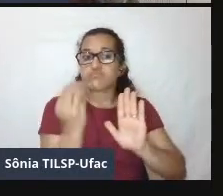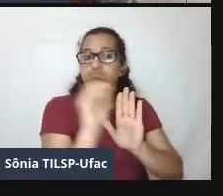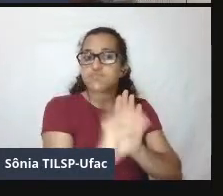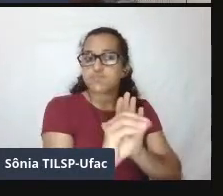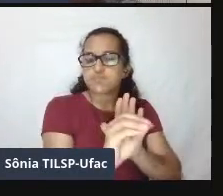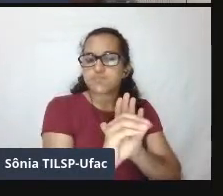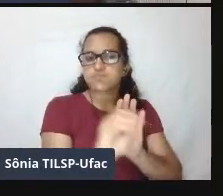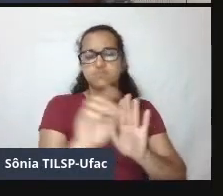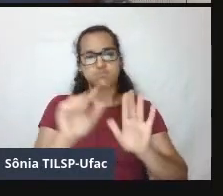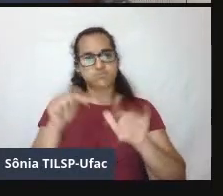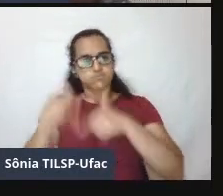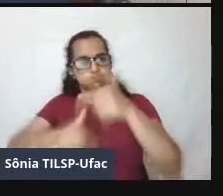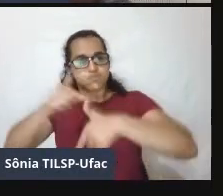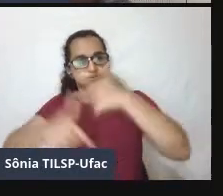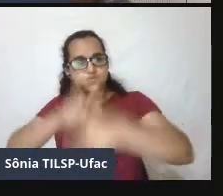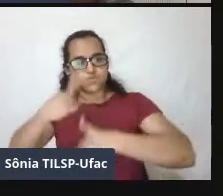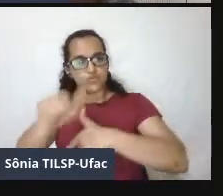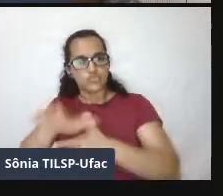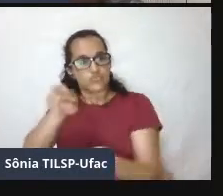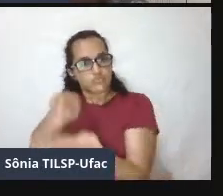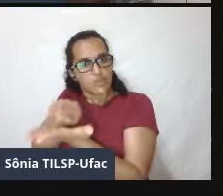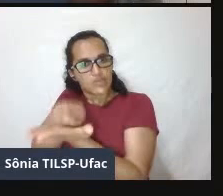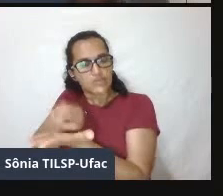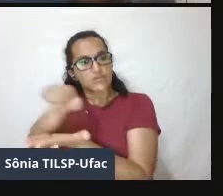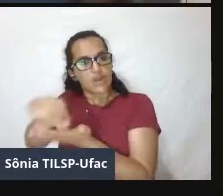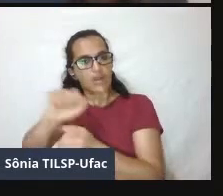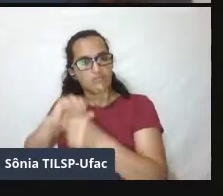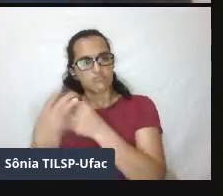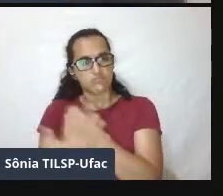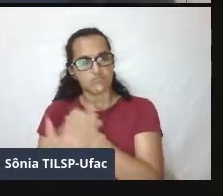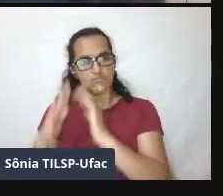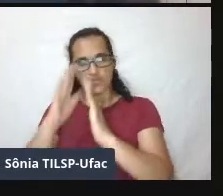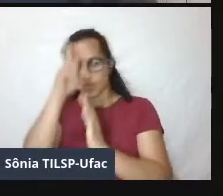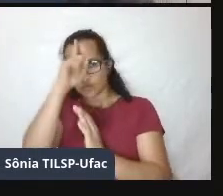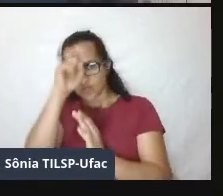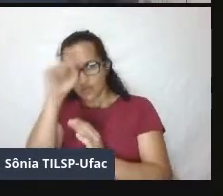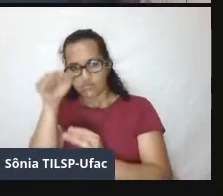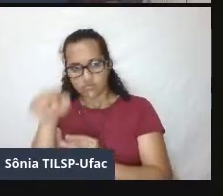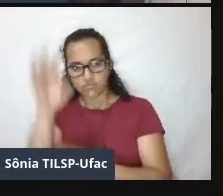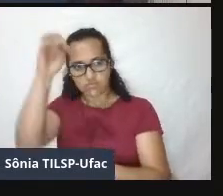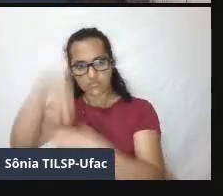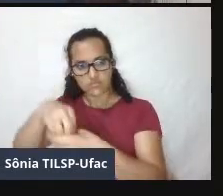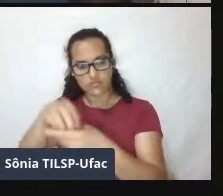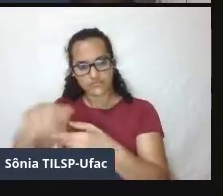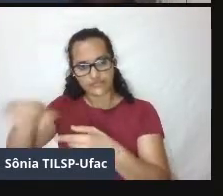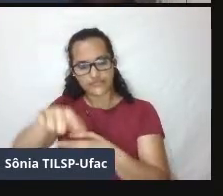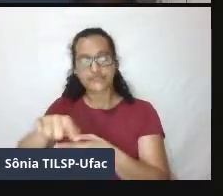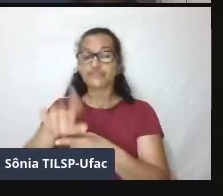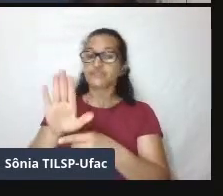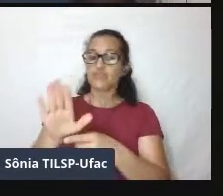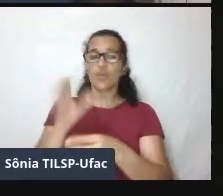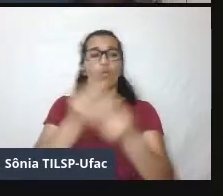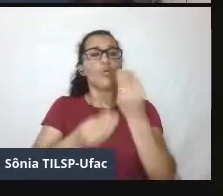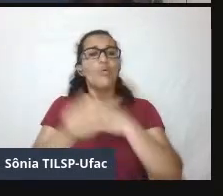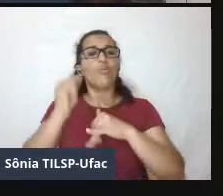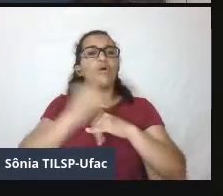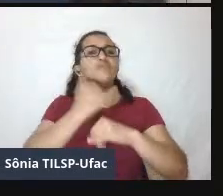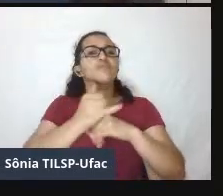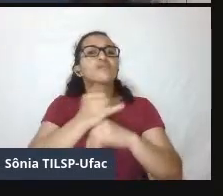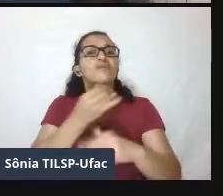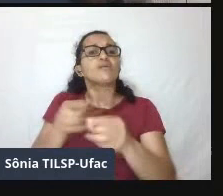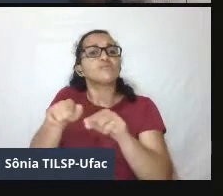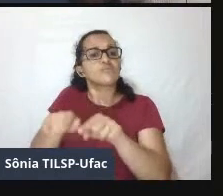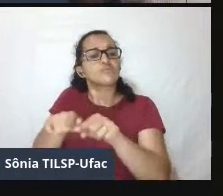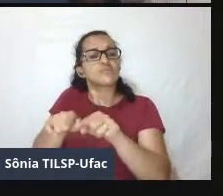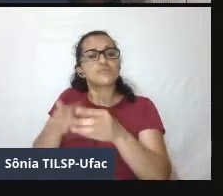lida, trabalhando com os pacientes. E é muito difícil você conseguir utilizar estratégias em um público cujo estudo